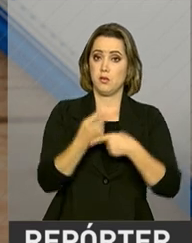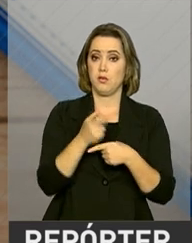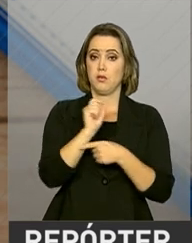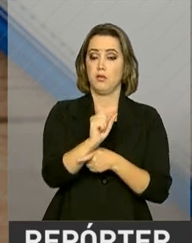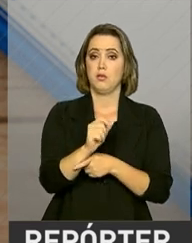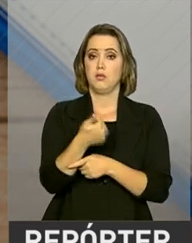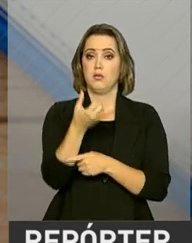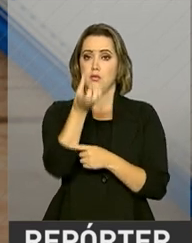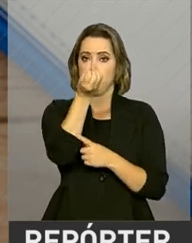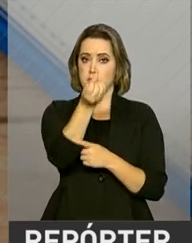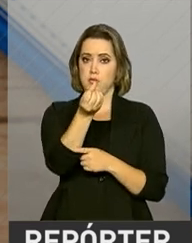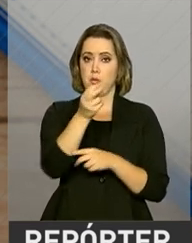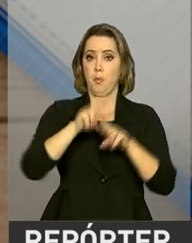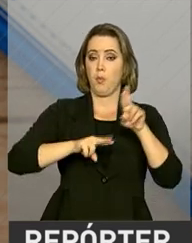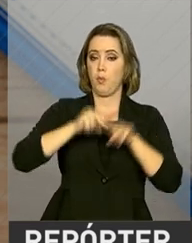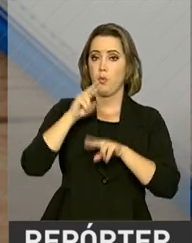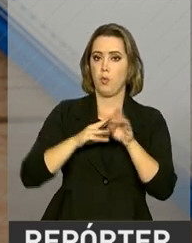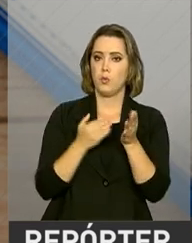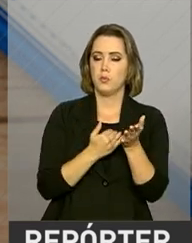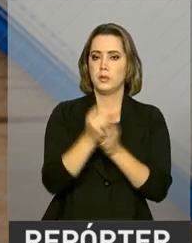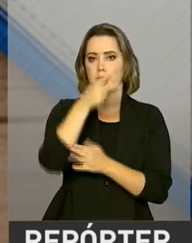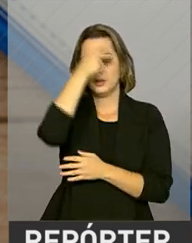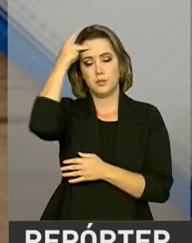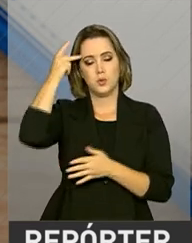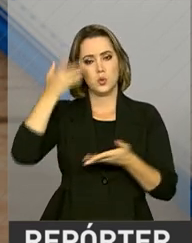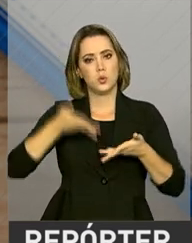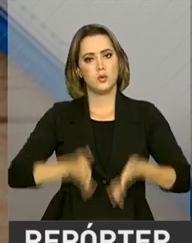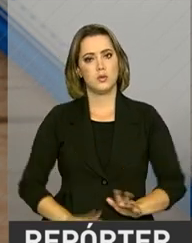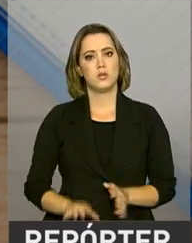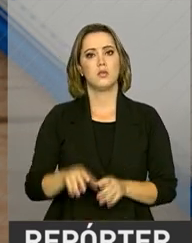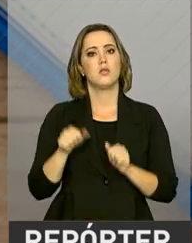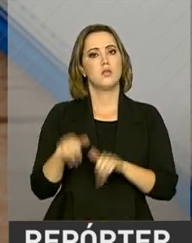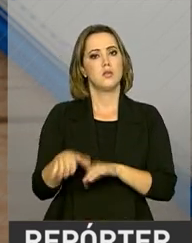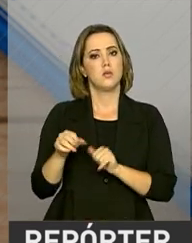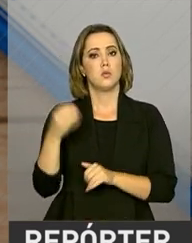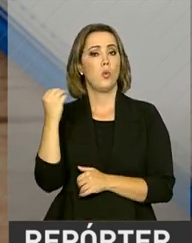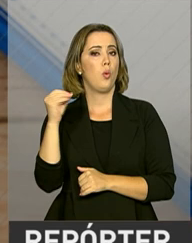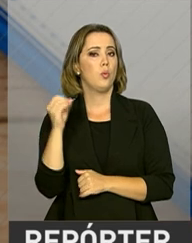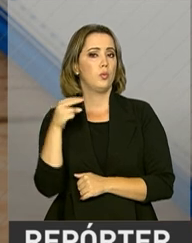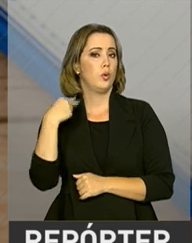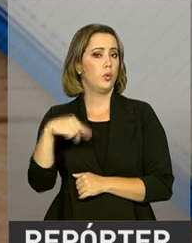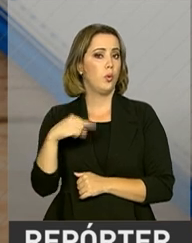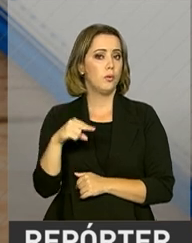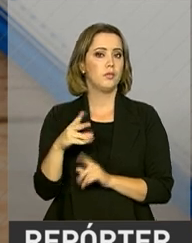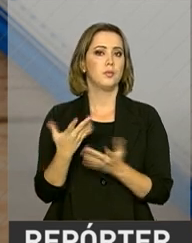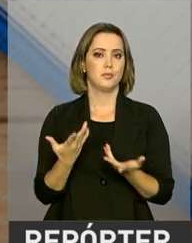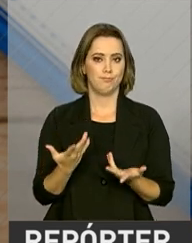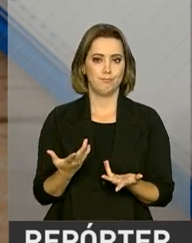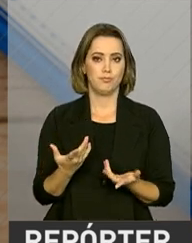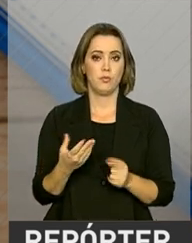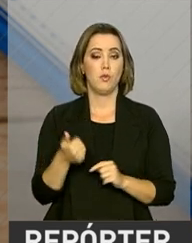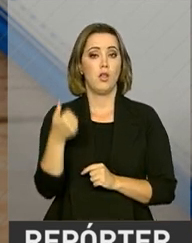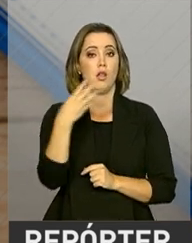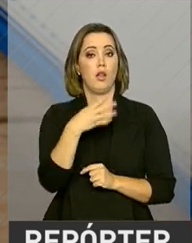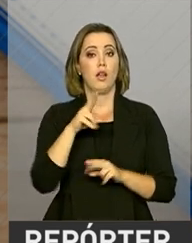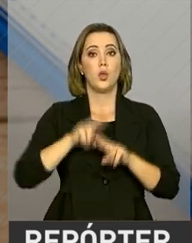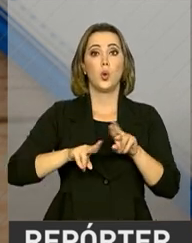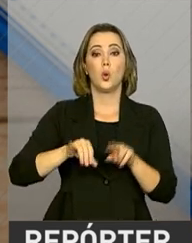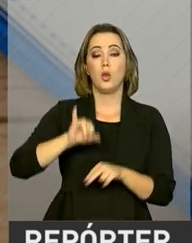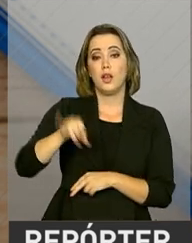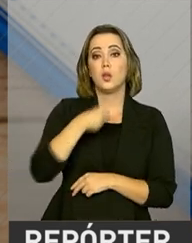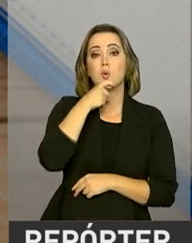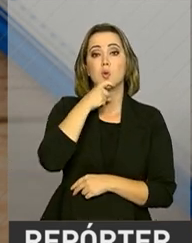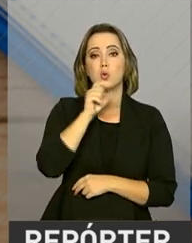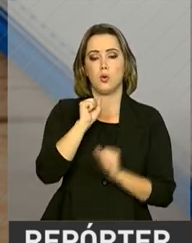de junho começa o período destinado aos trabalhadores nascidos em setembro outubro e novembro em 14 de julho poderão